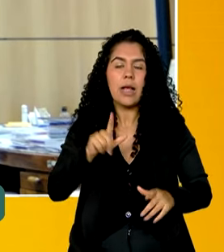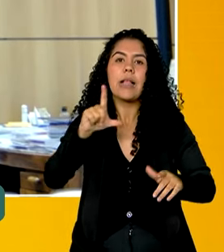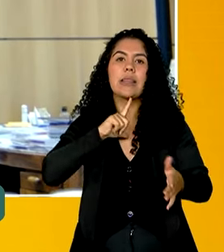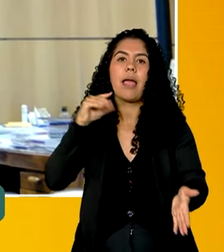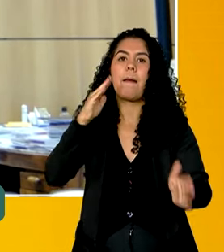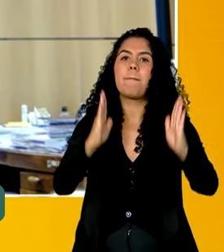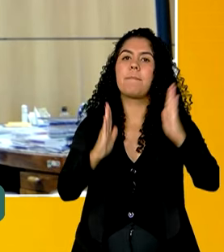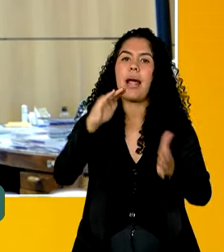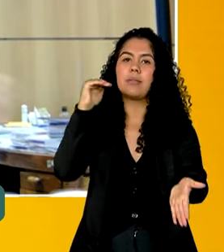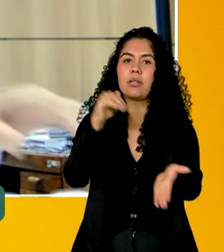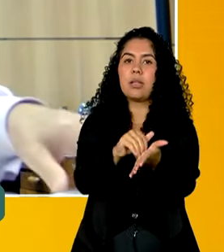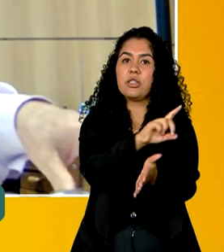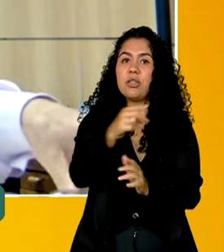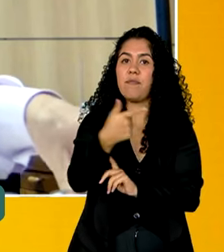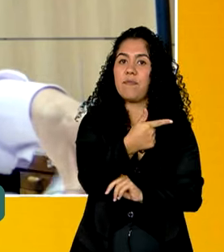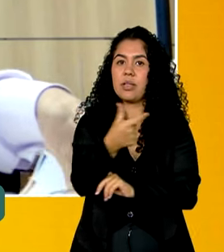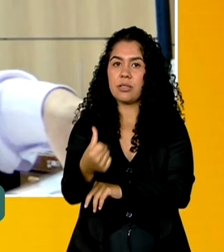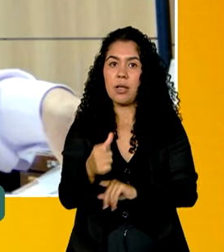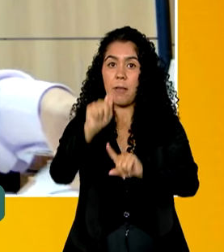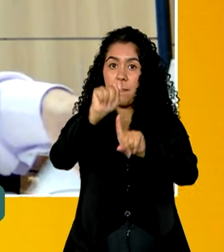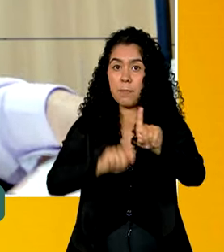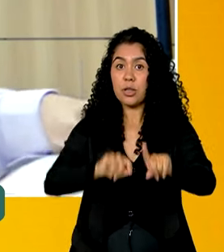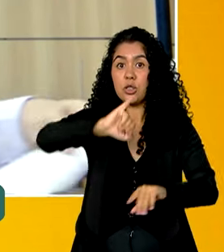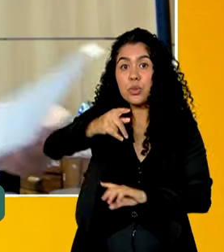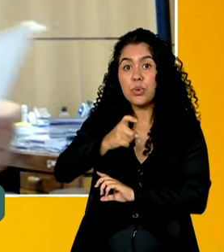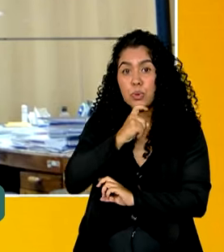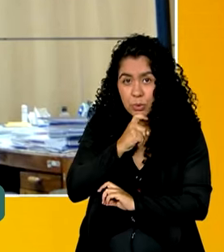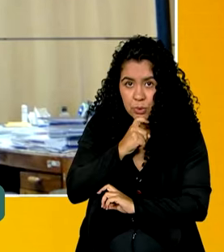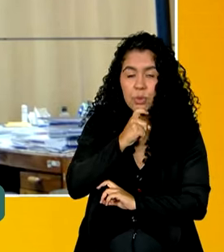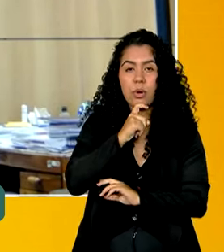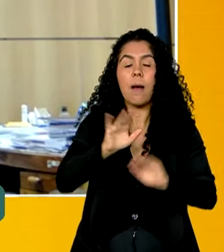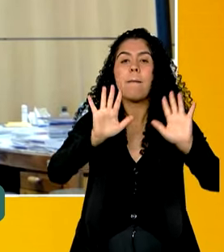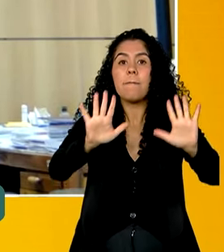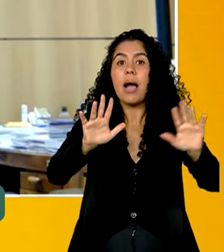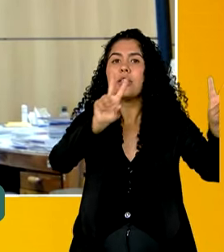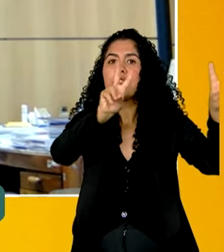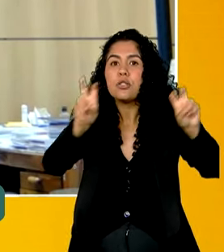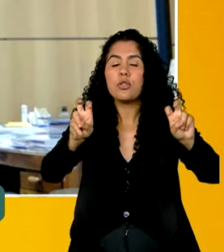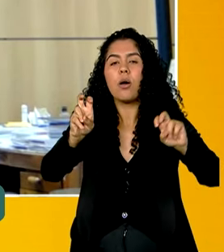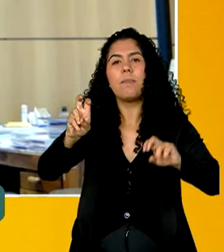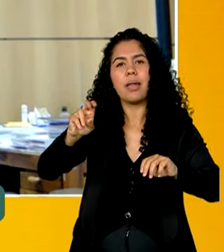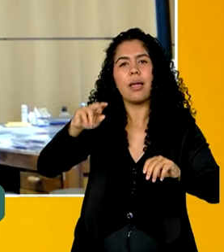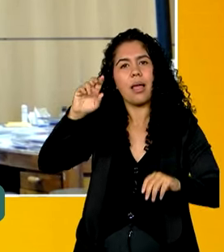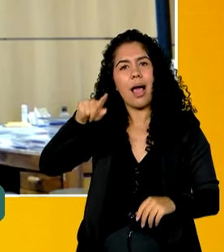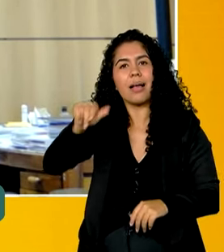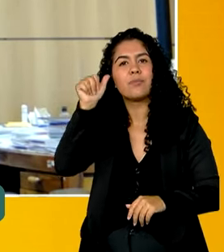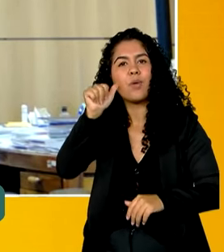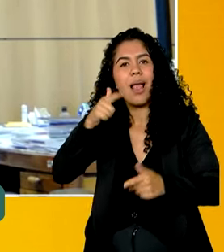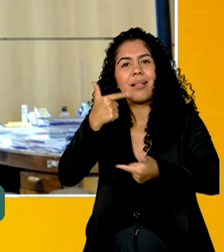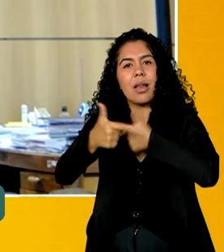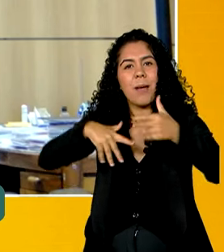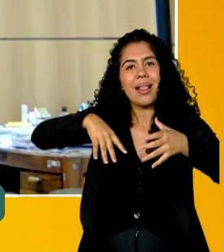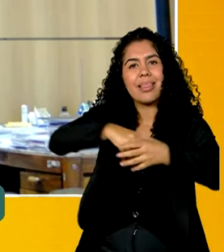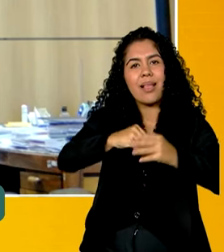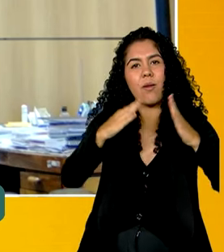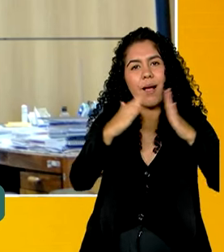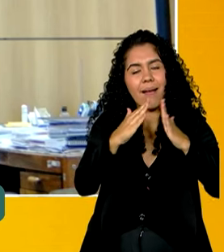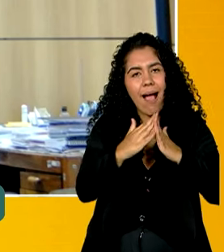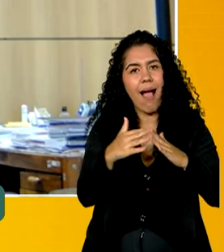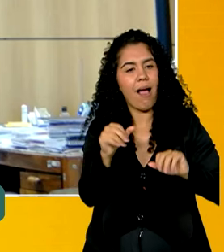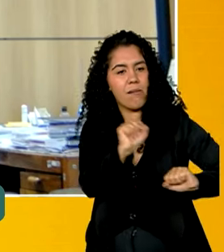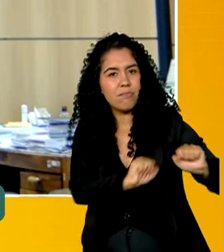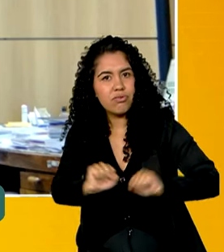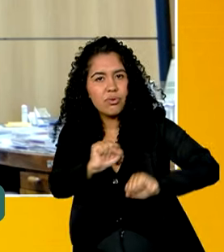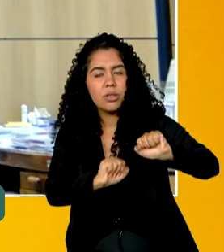até o dia 26 de julho. No caso das empregadas domésticas, as empregadas